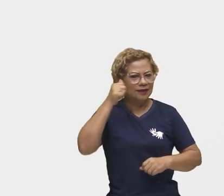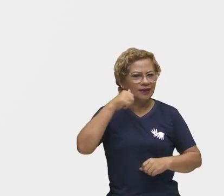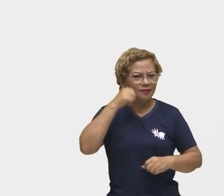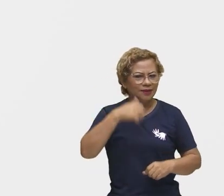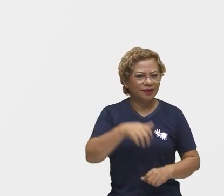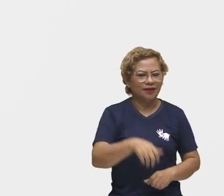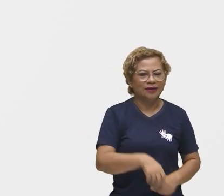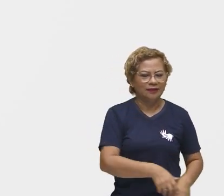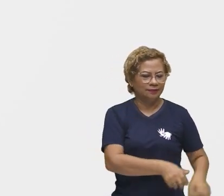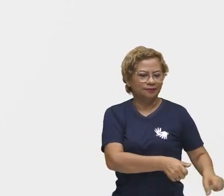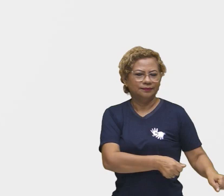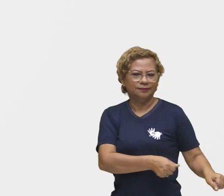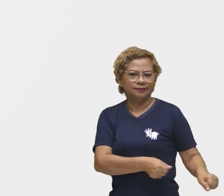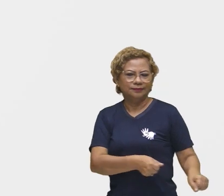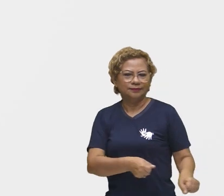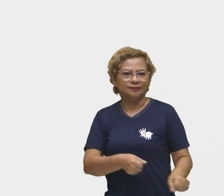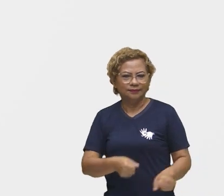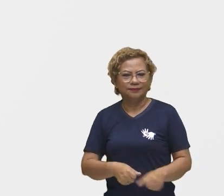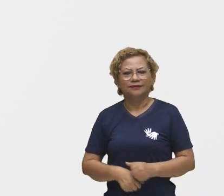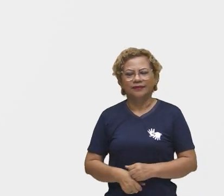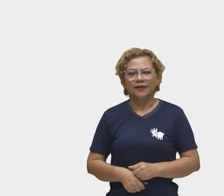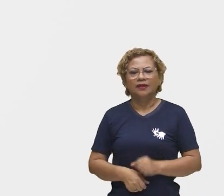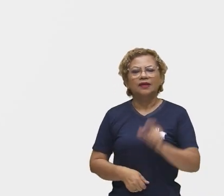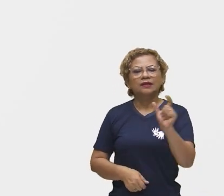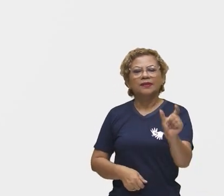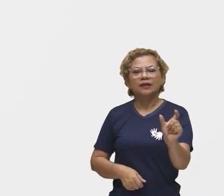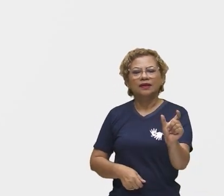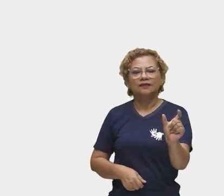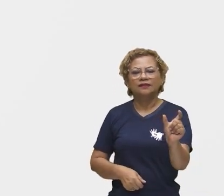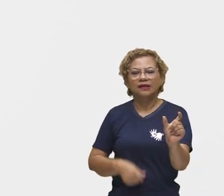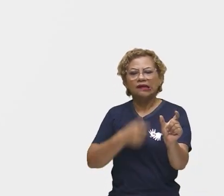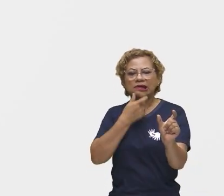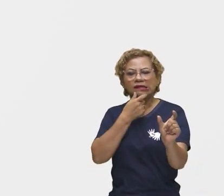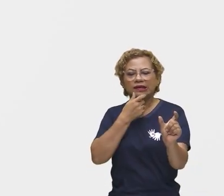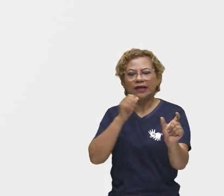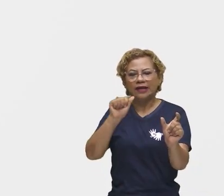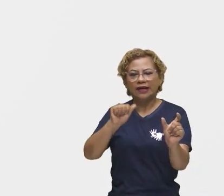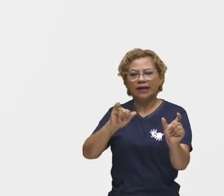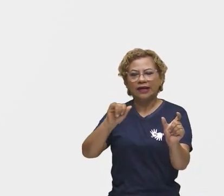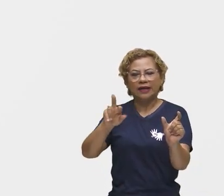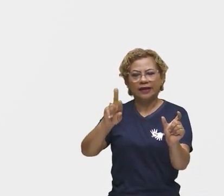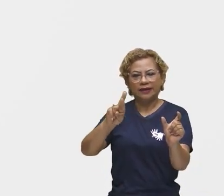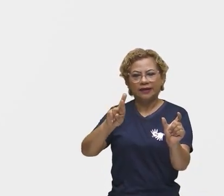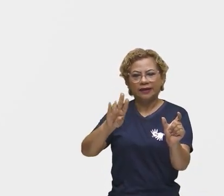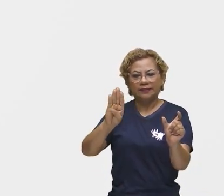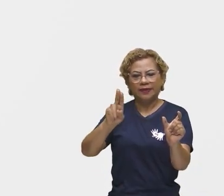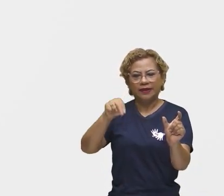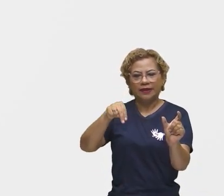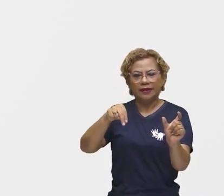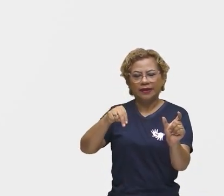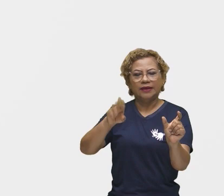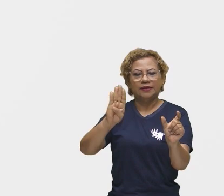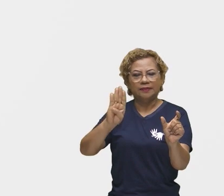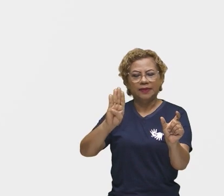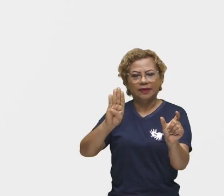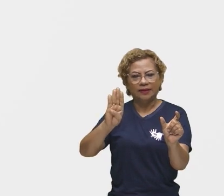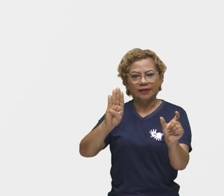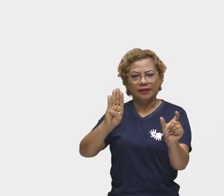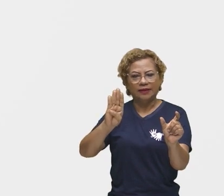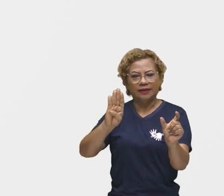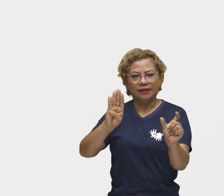Airbnb, né? Talvez muitos de vocês não conheçam, mas o Airbnb, ele tem